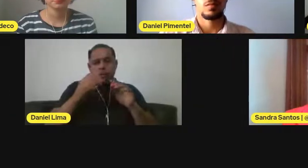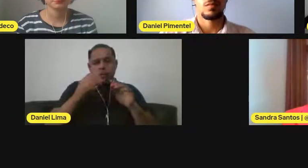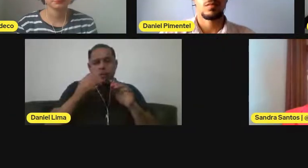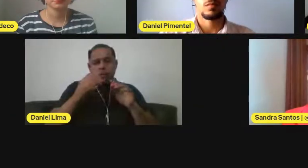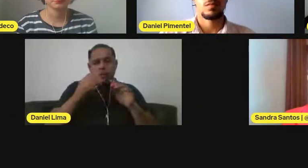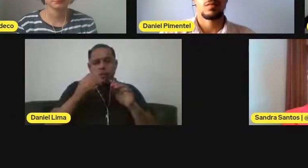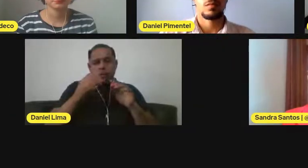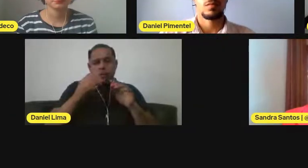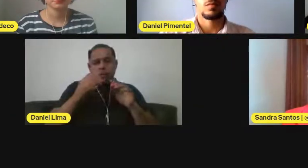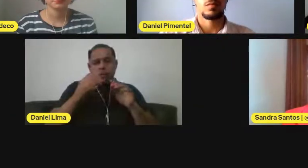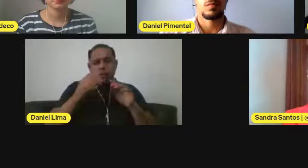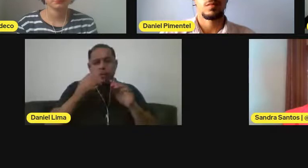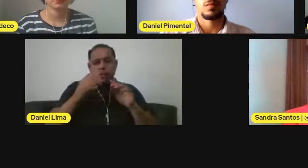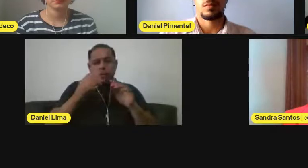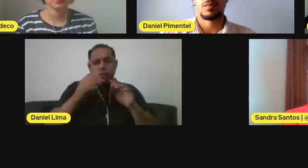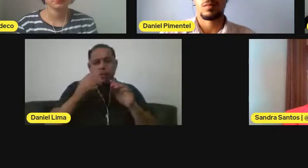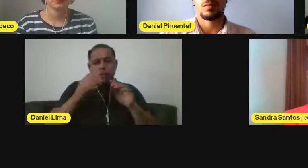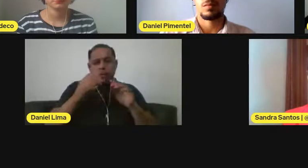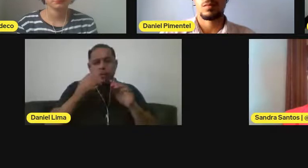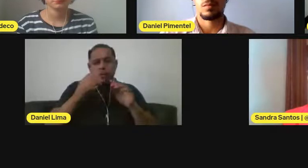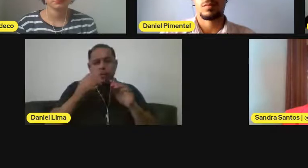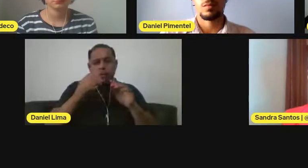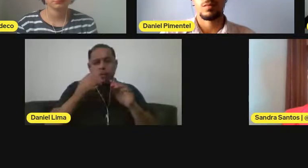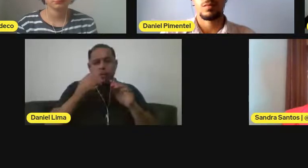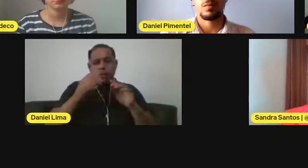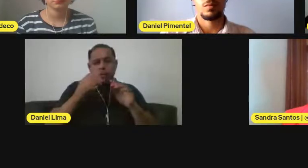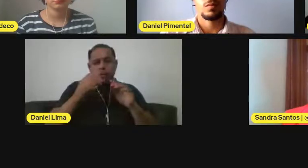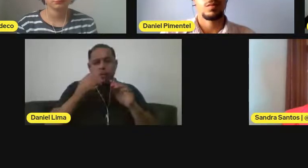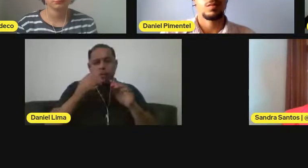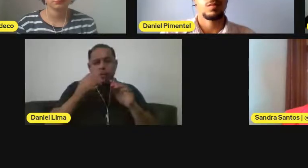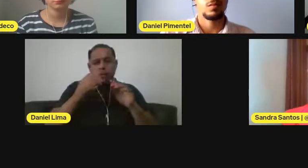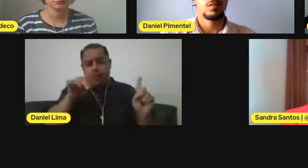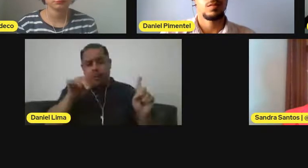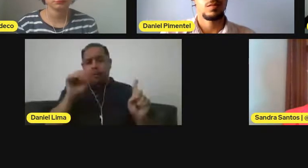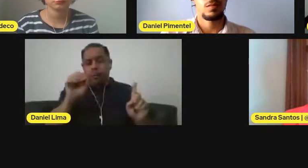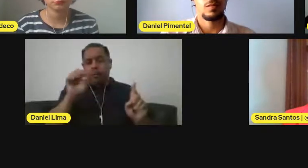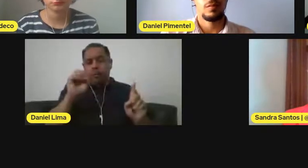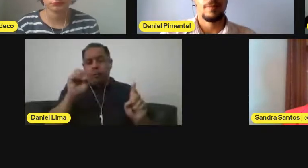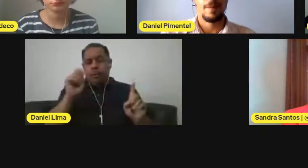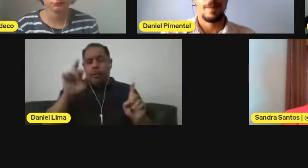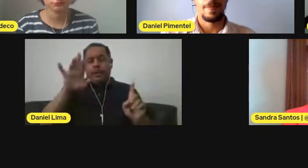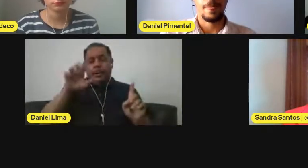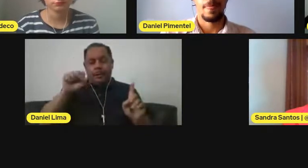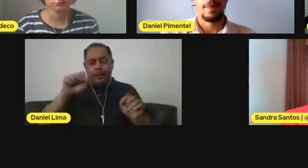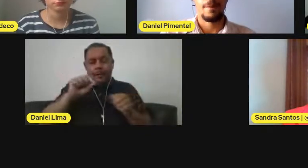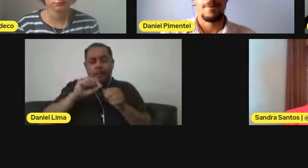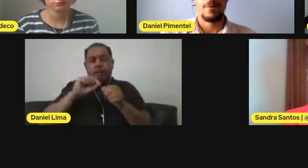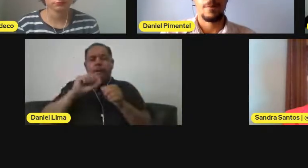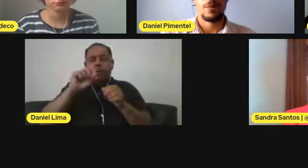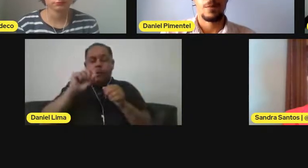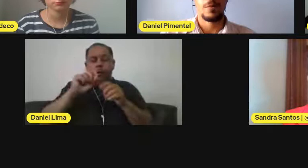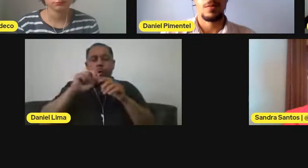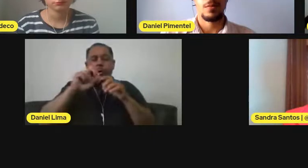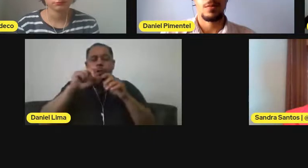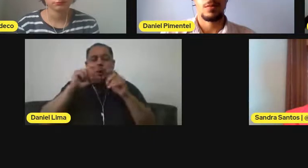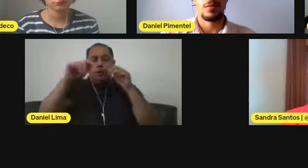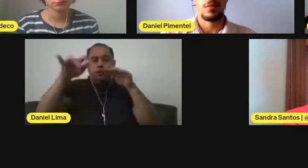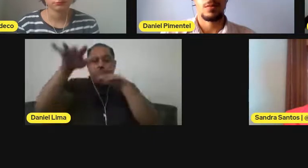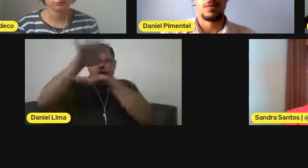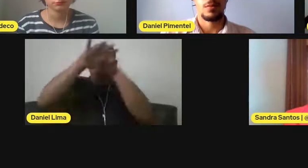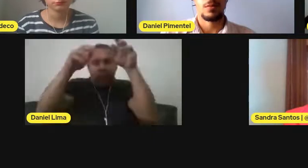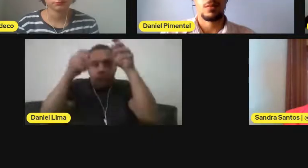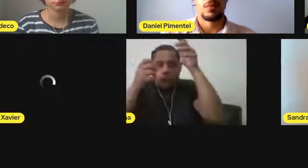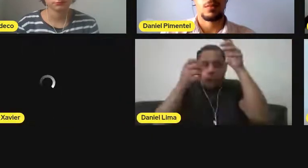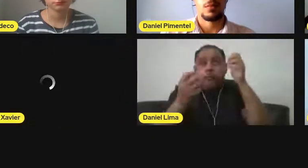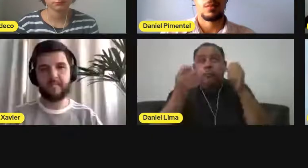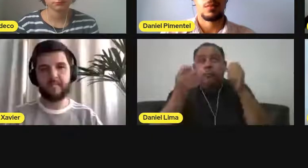Soares faz então esse mergulho em questões existenciais, em questões